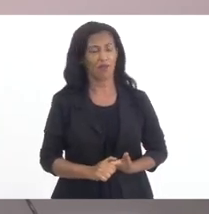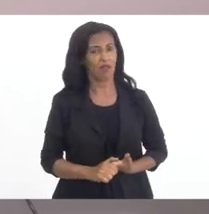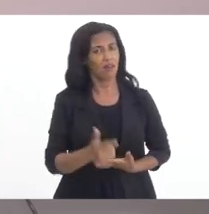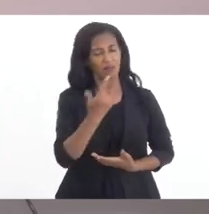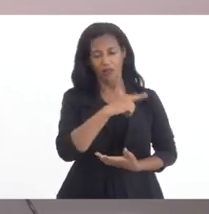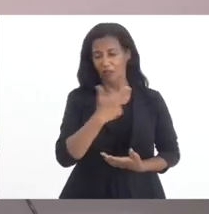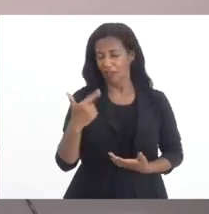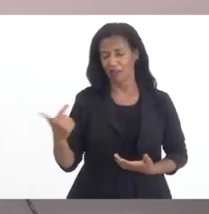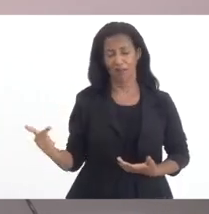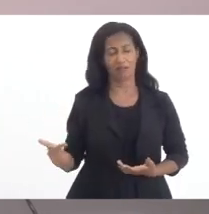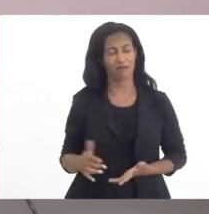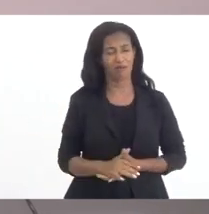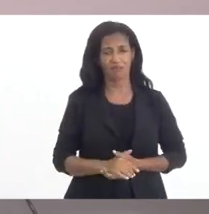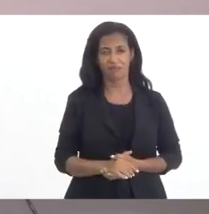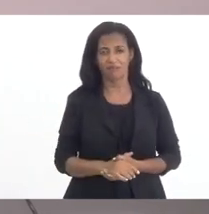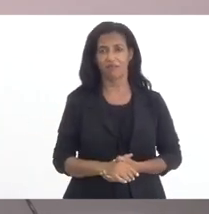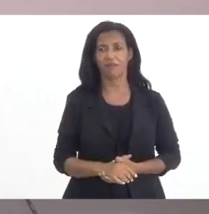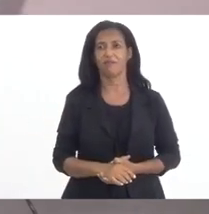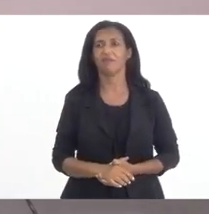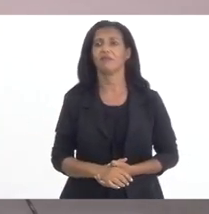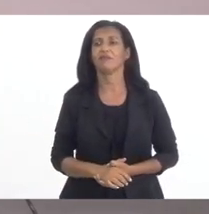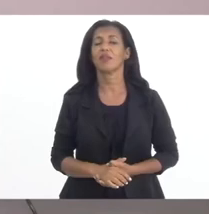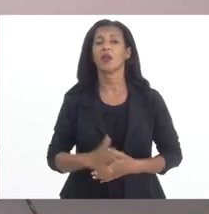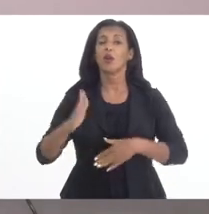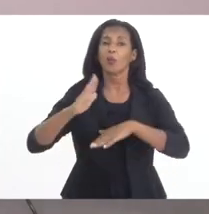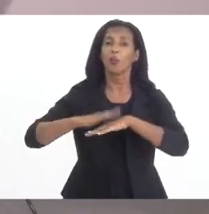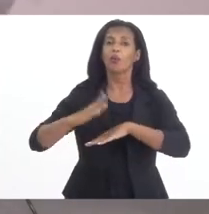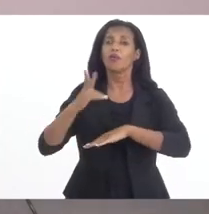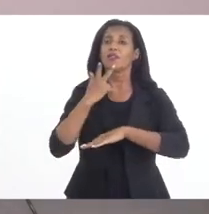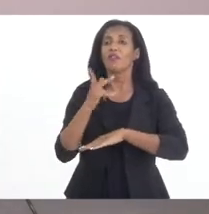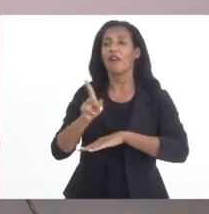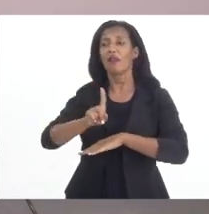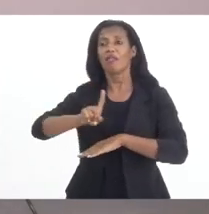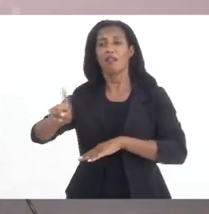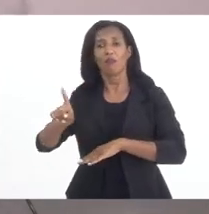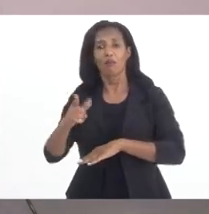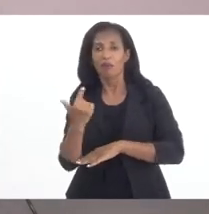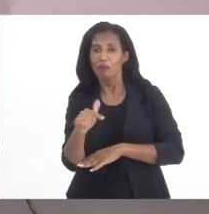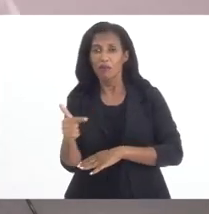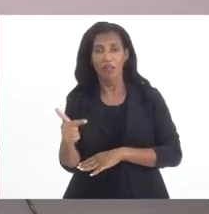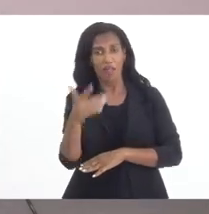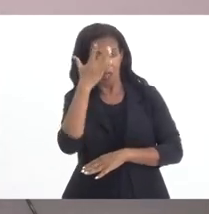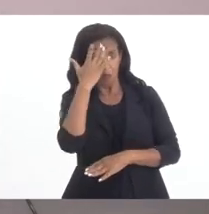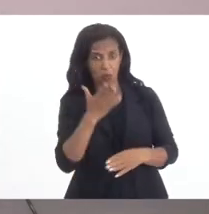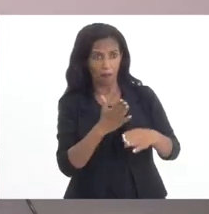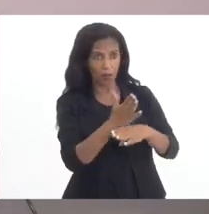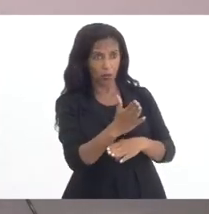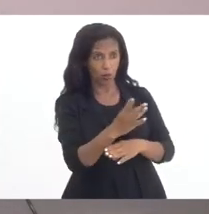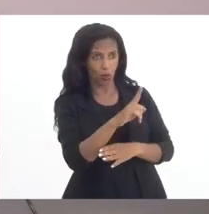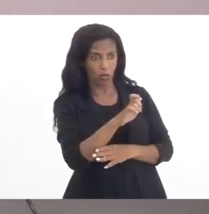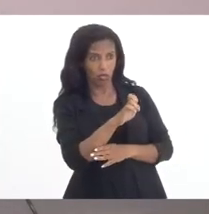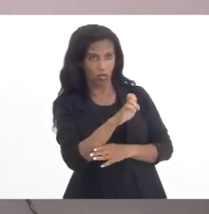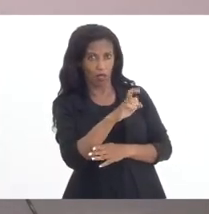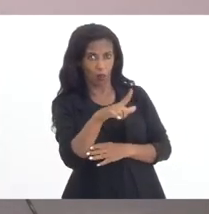vai existir. Não vai existir. Por mais que você diga não, não vai existir. Aqueles que passaram para o ESO,